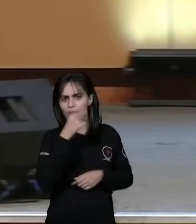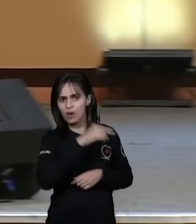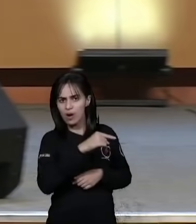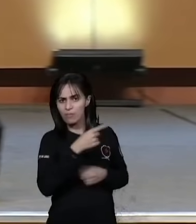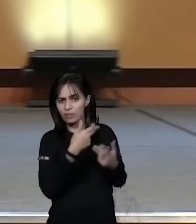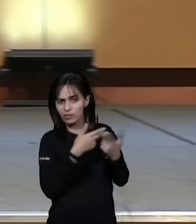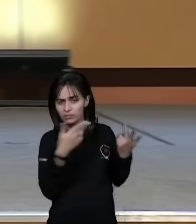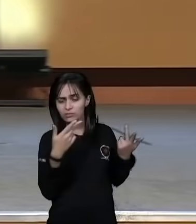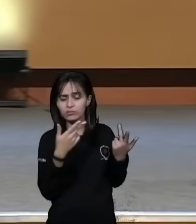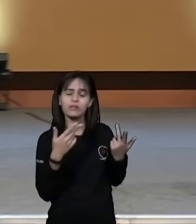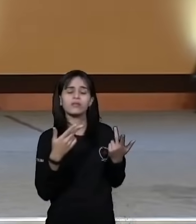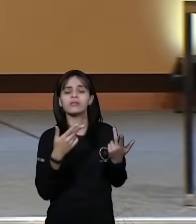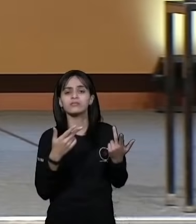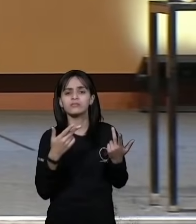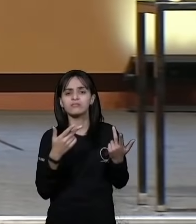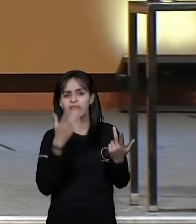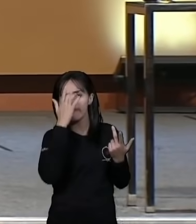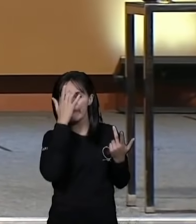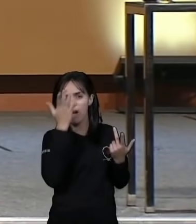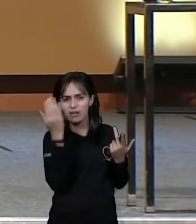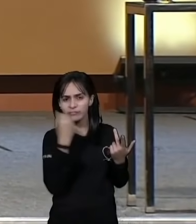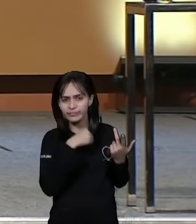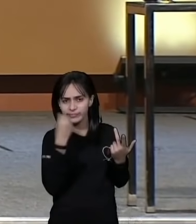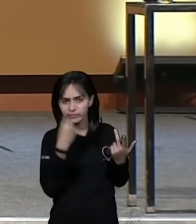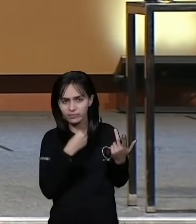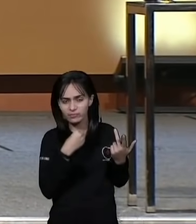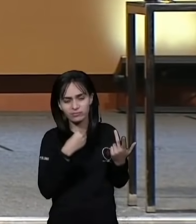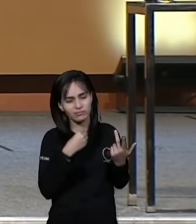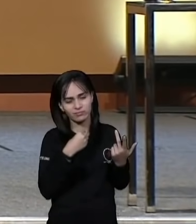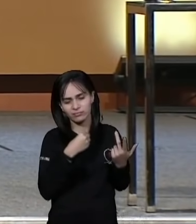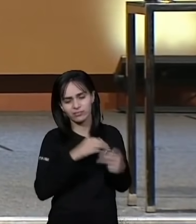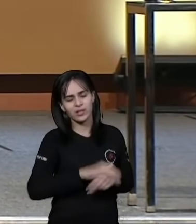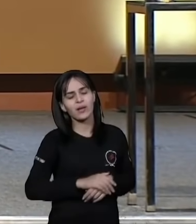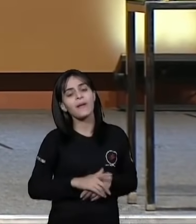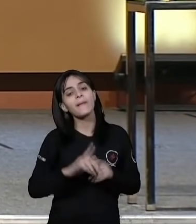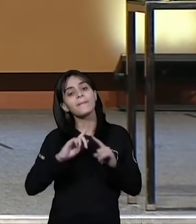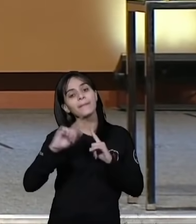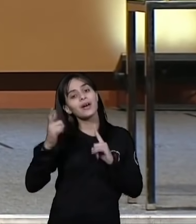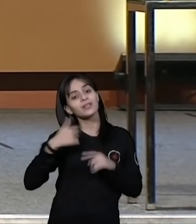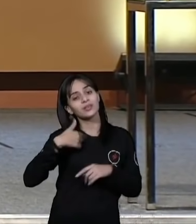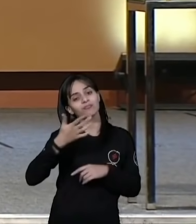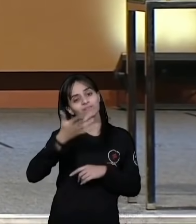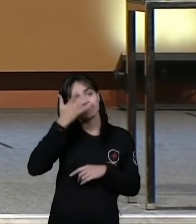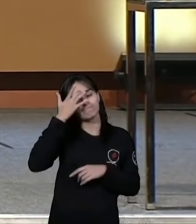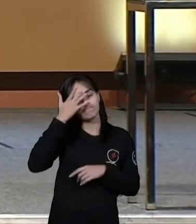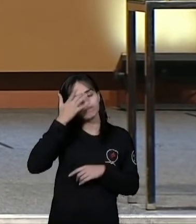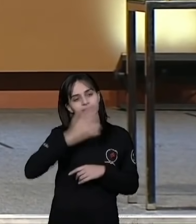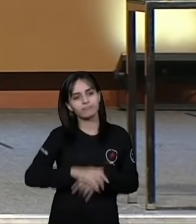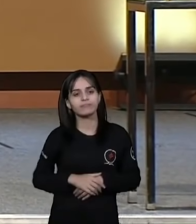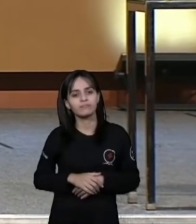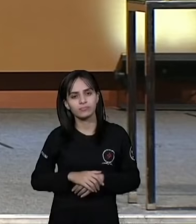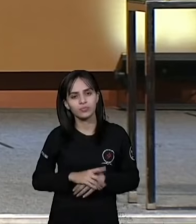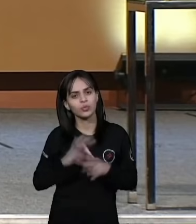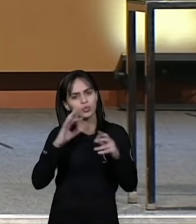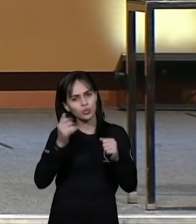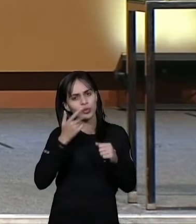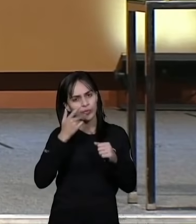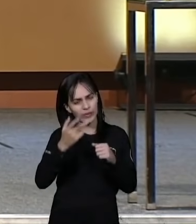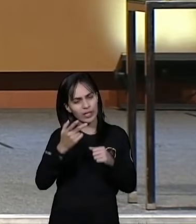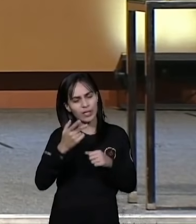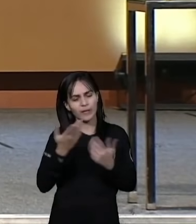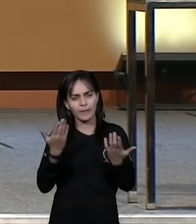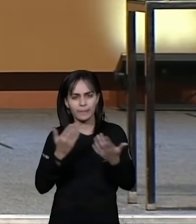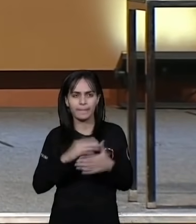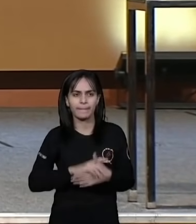que as coisas foram fáceis ou são fáceis Mas eu guardei uma palavra aqui de tudo isso que eu